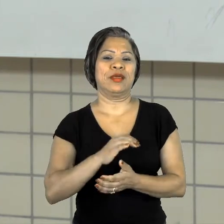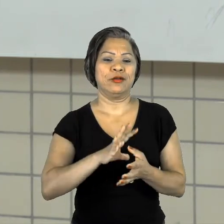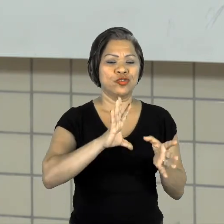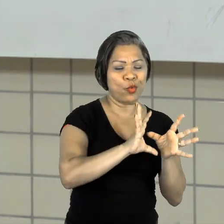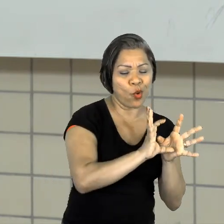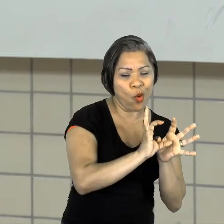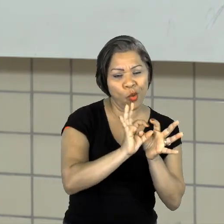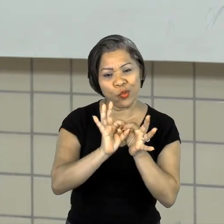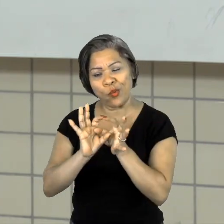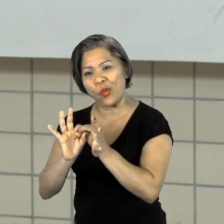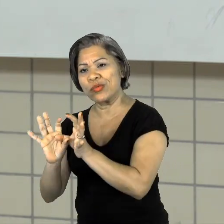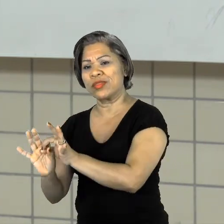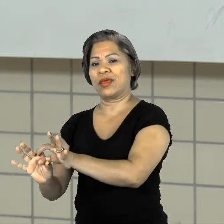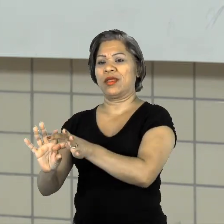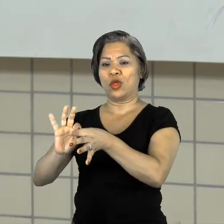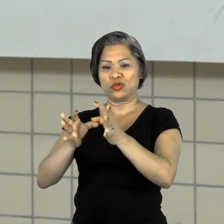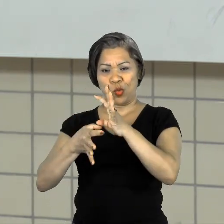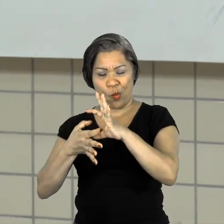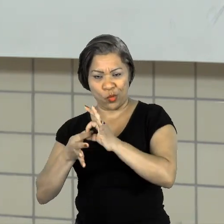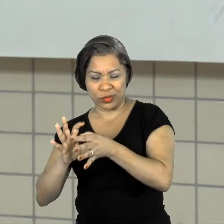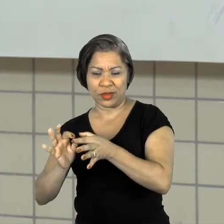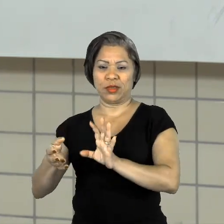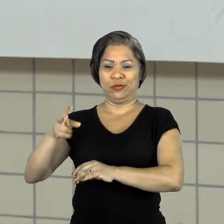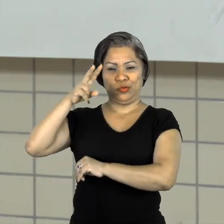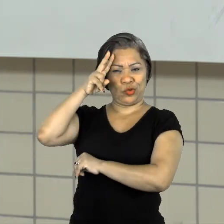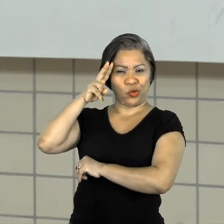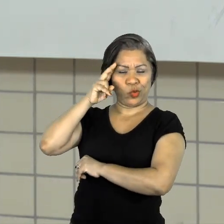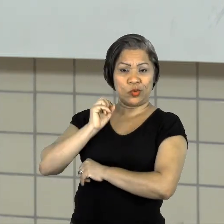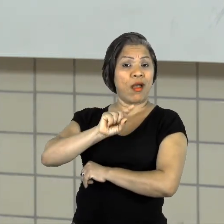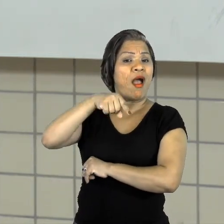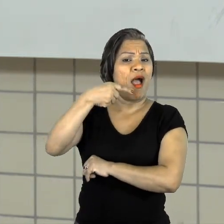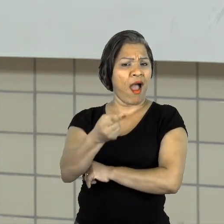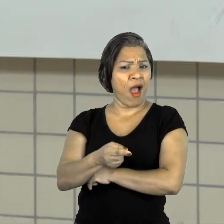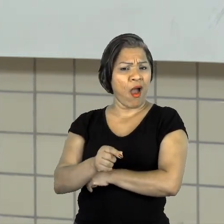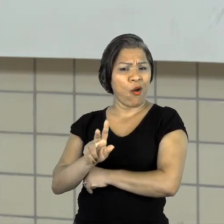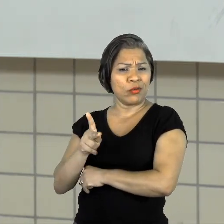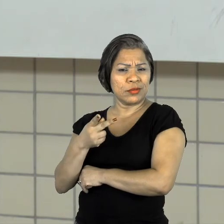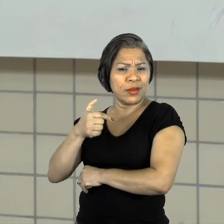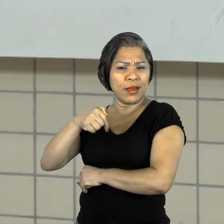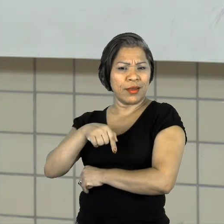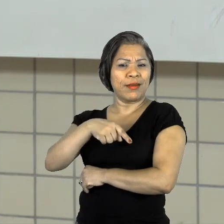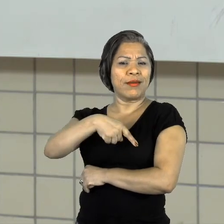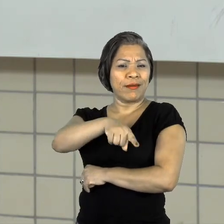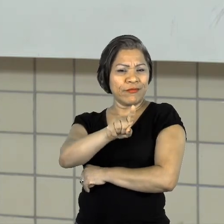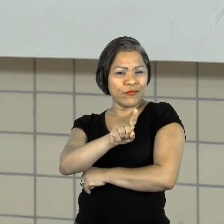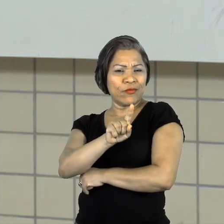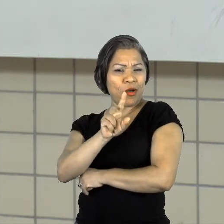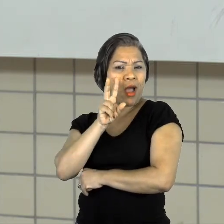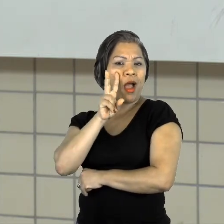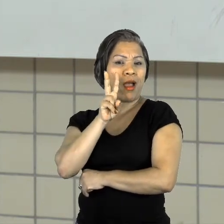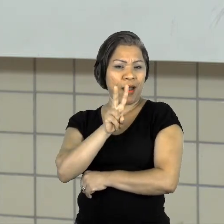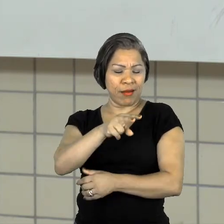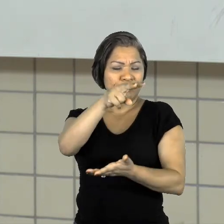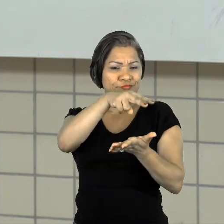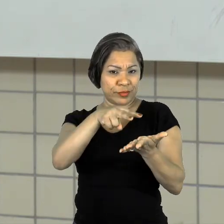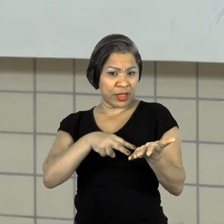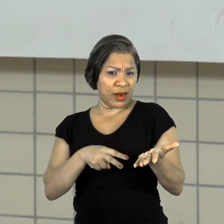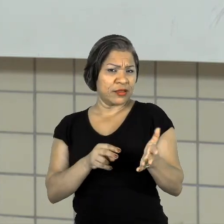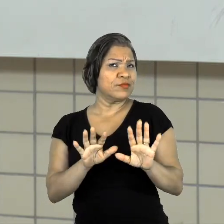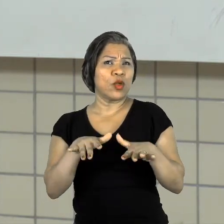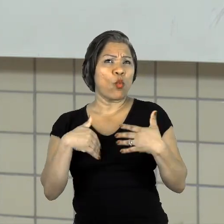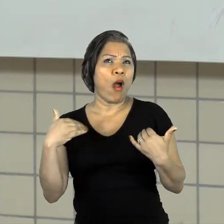As próximas HQs que vocês lerem, presta atenção. Qual é a informação ou a crítica